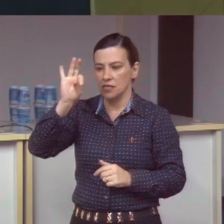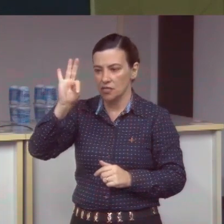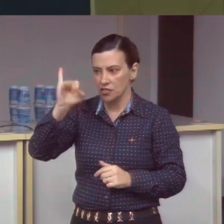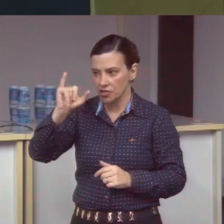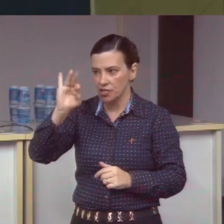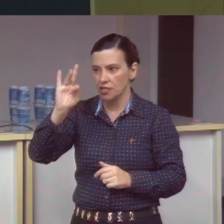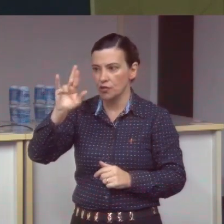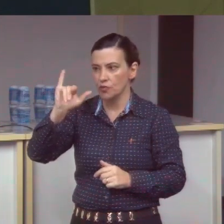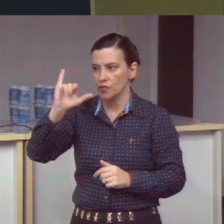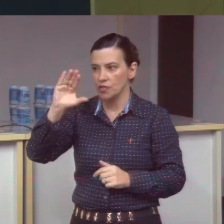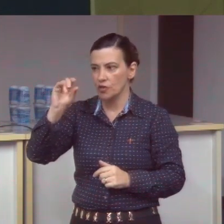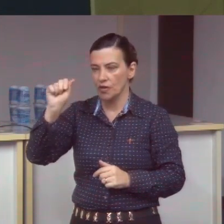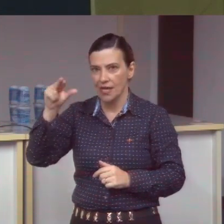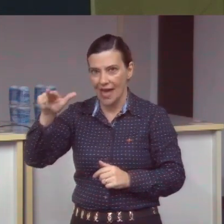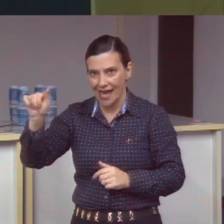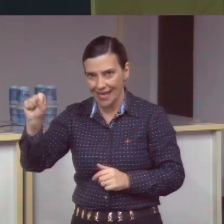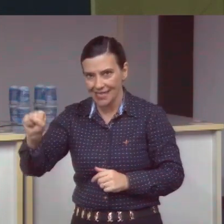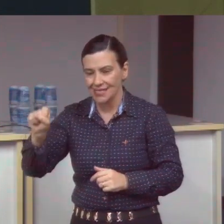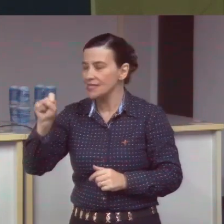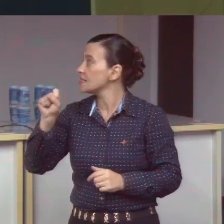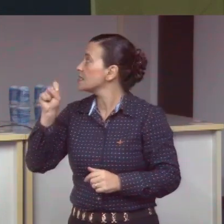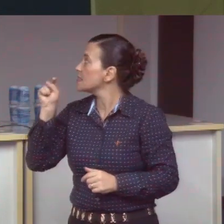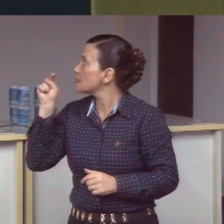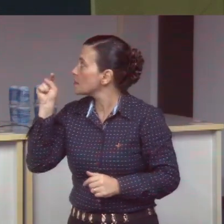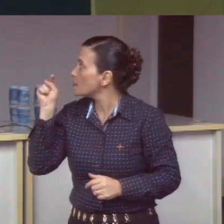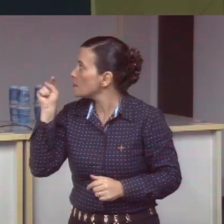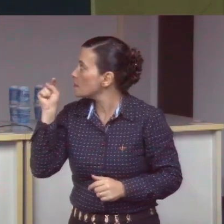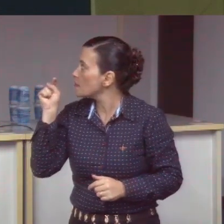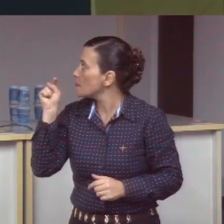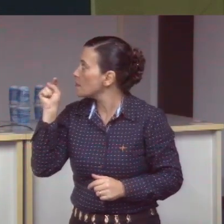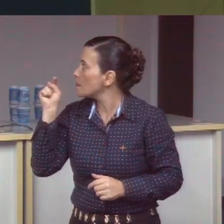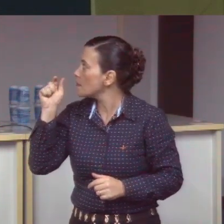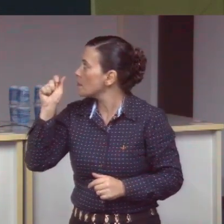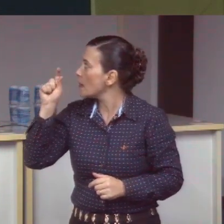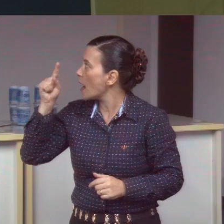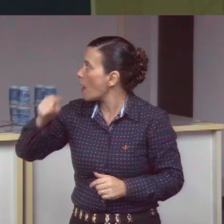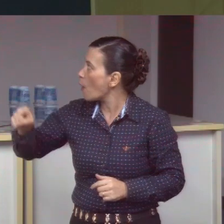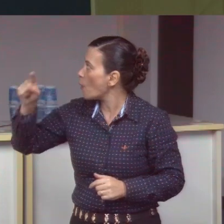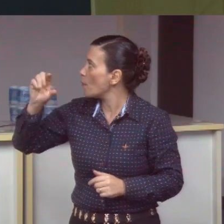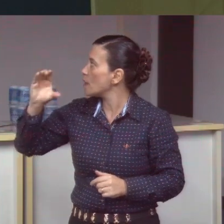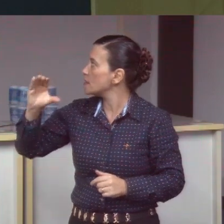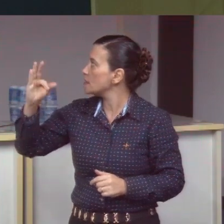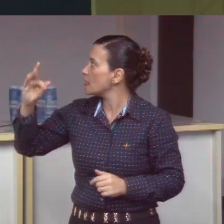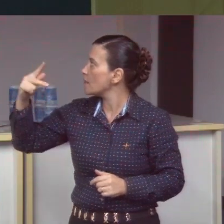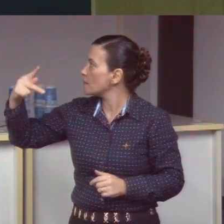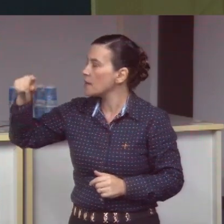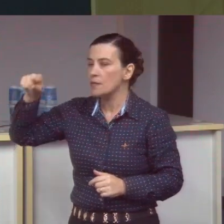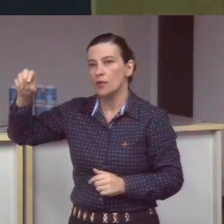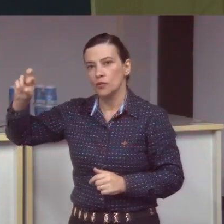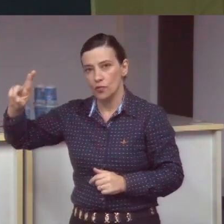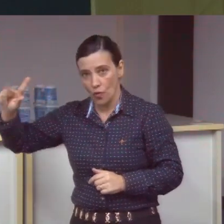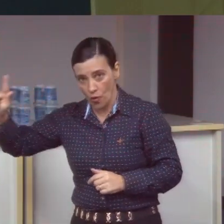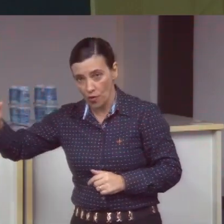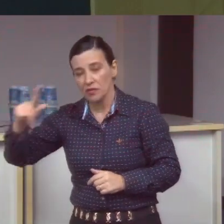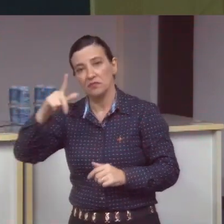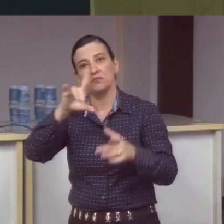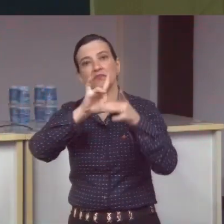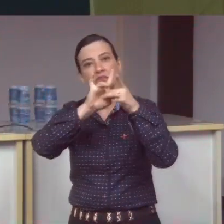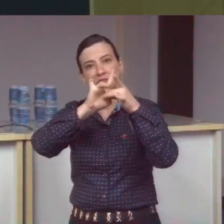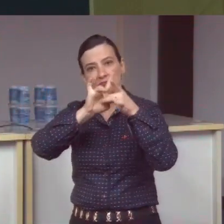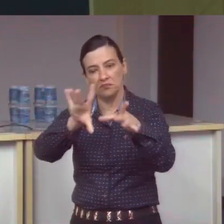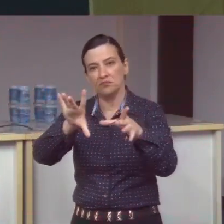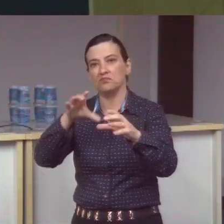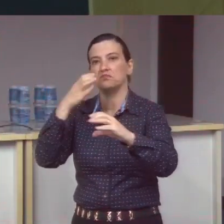em Brasília, e daqui a 2 semanas a gente, né, retoma as